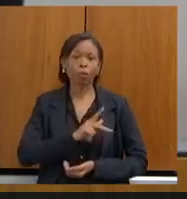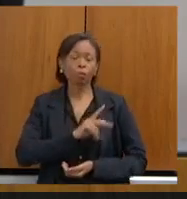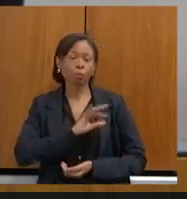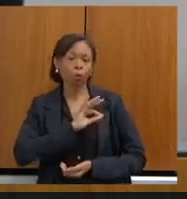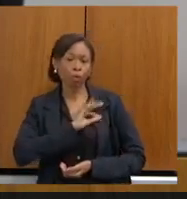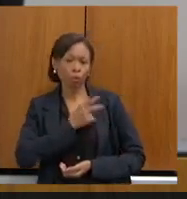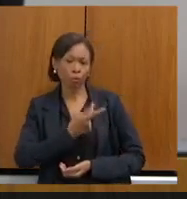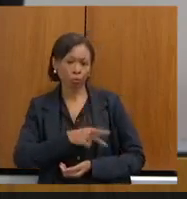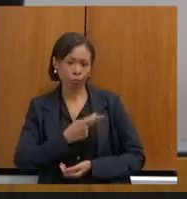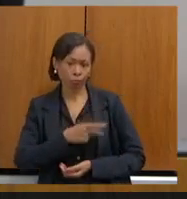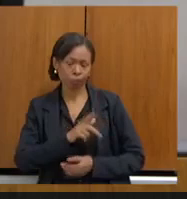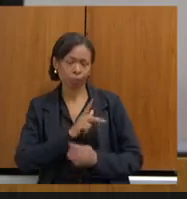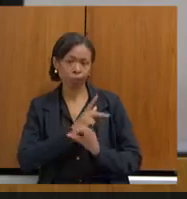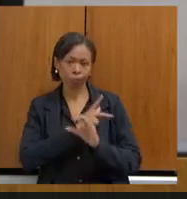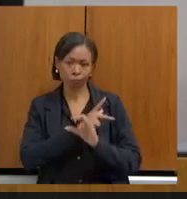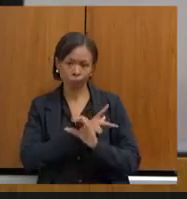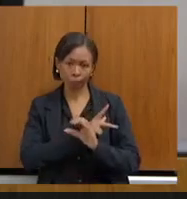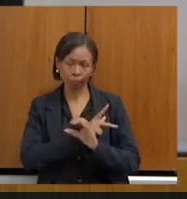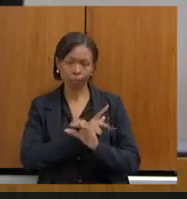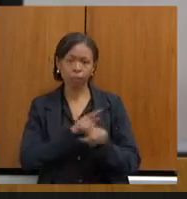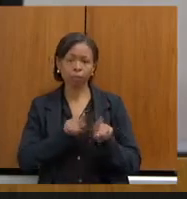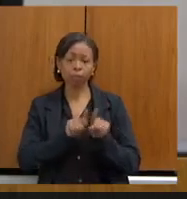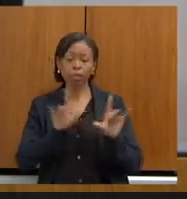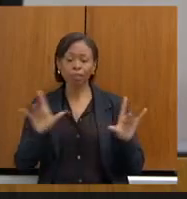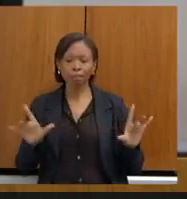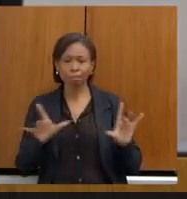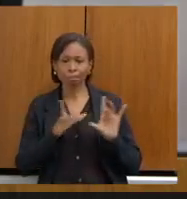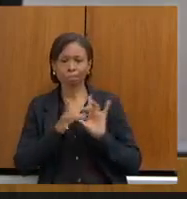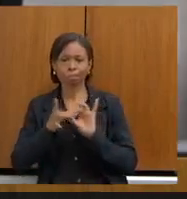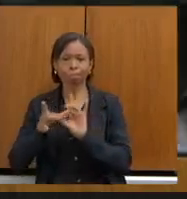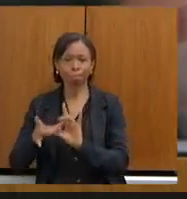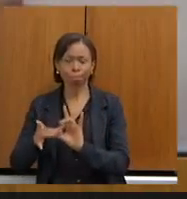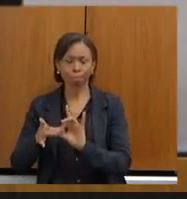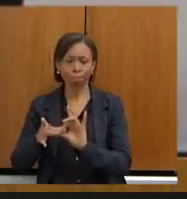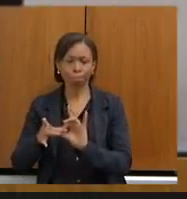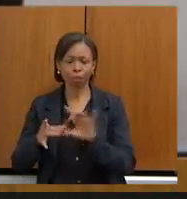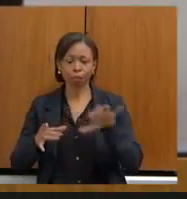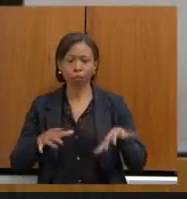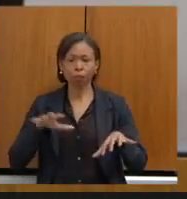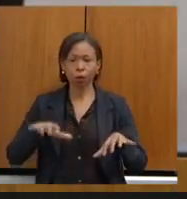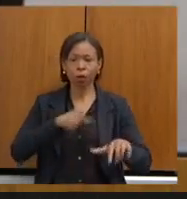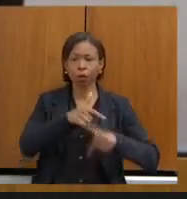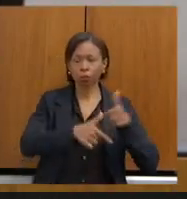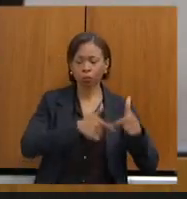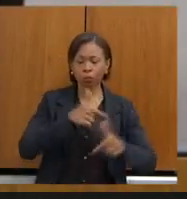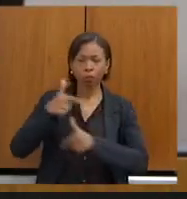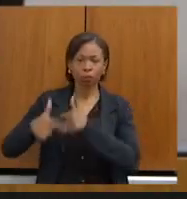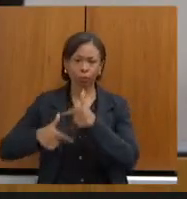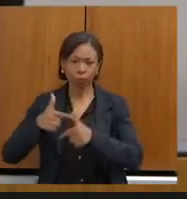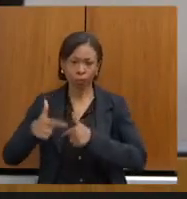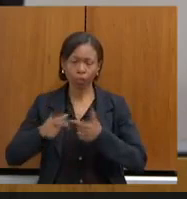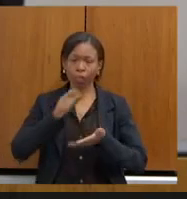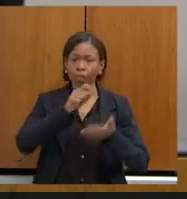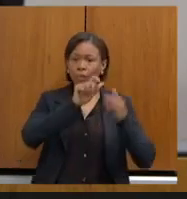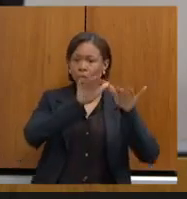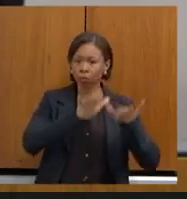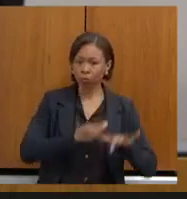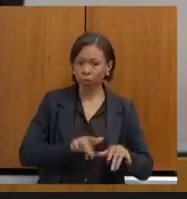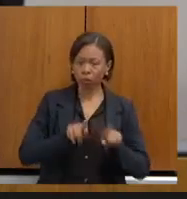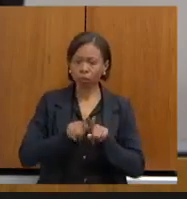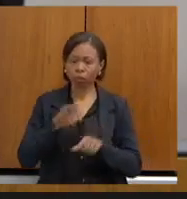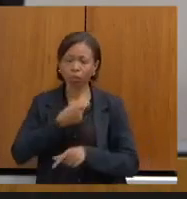sobre a viabilidade unificação das carreiras de escrivão e investigador a presente Providência Visa